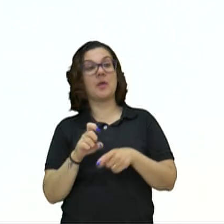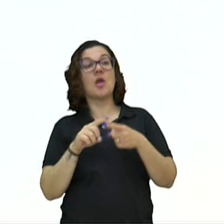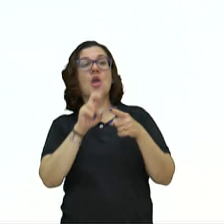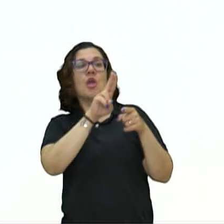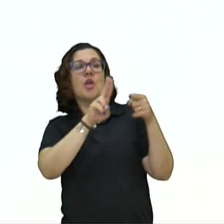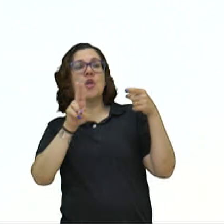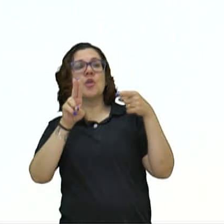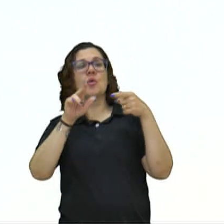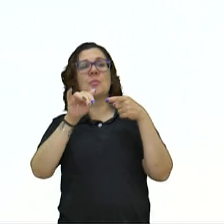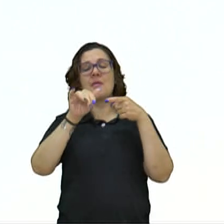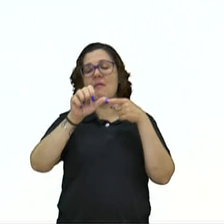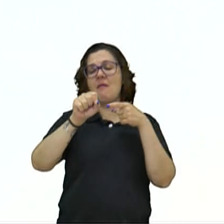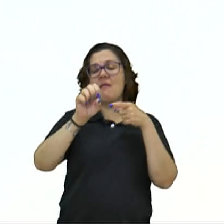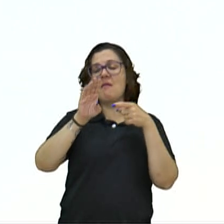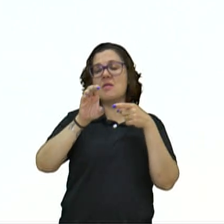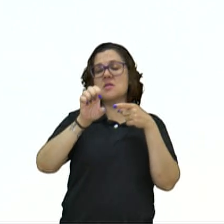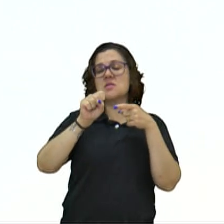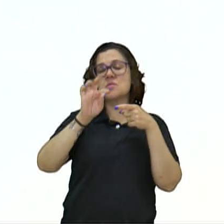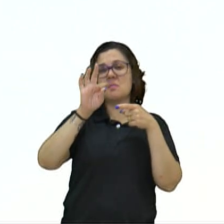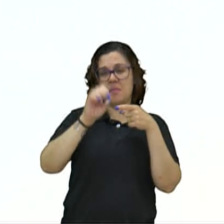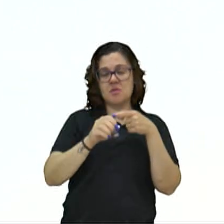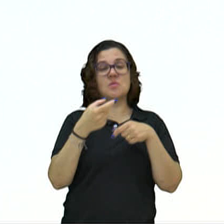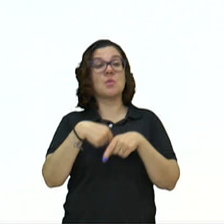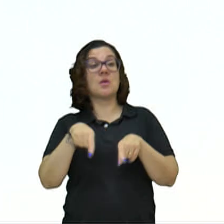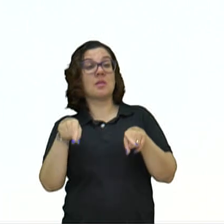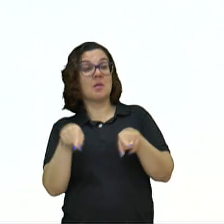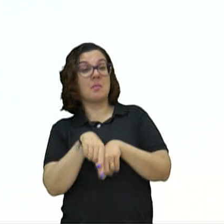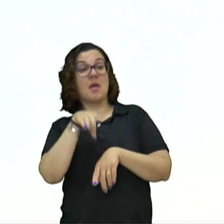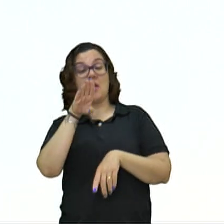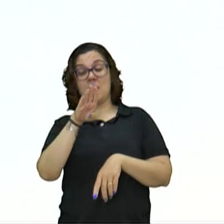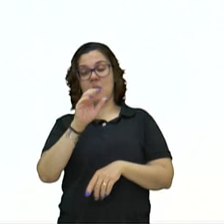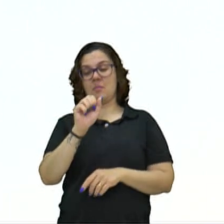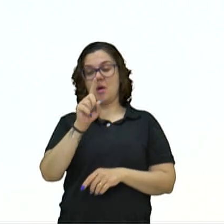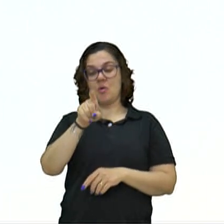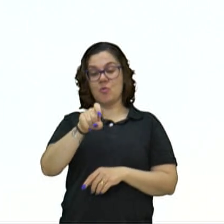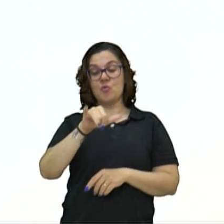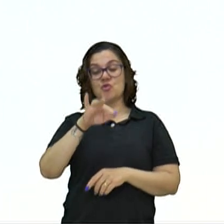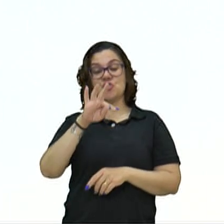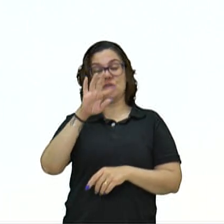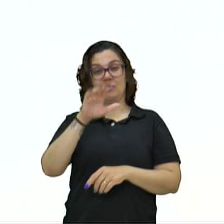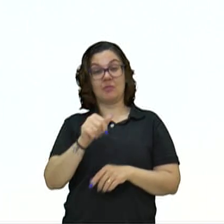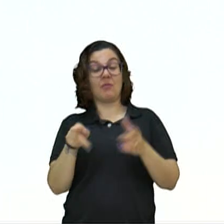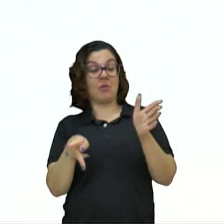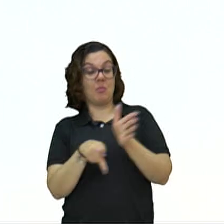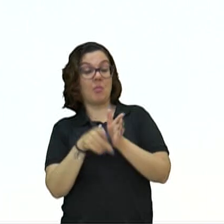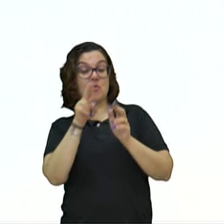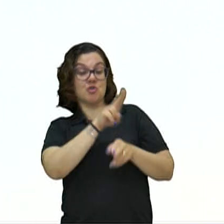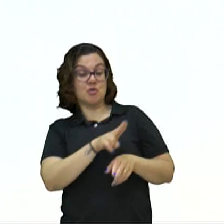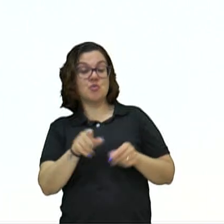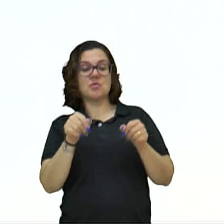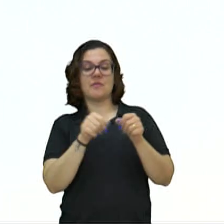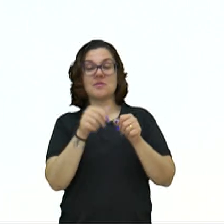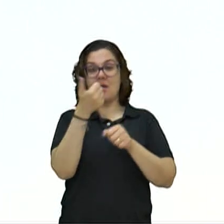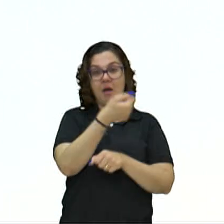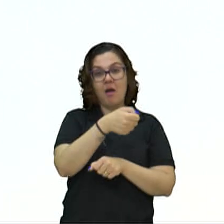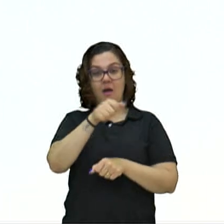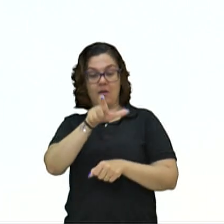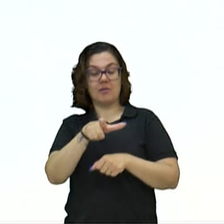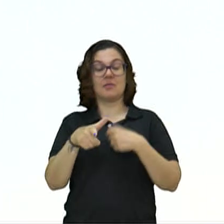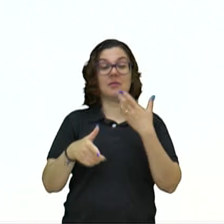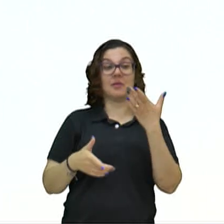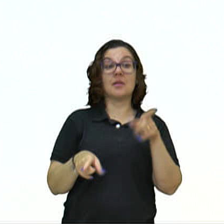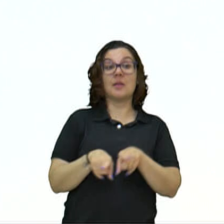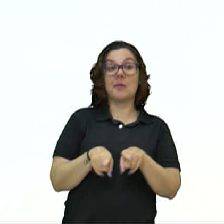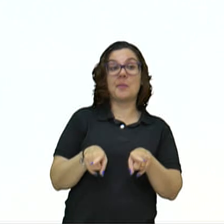asbesto e novamente é bauxita aqui né que é a matéria prima do alumínio papua nova guiné com reservas de ouro cobre e